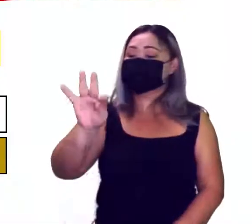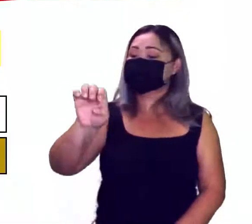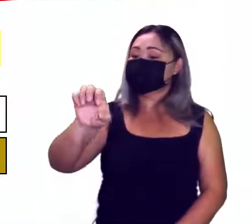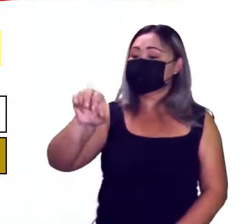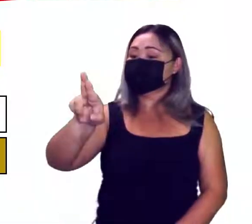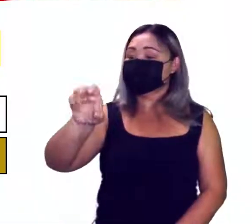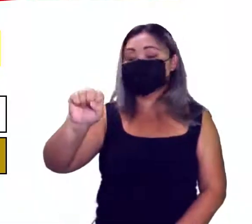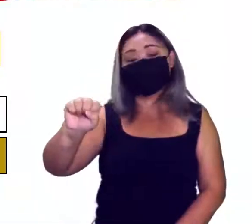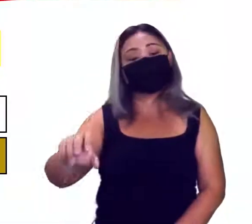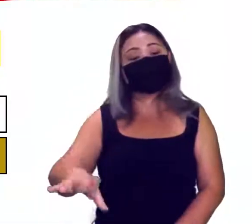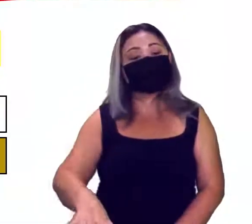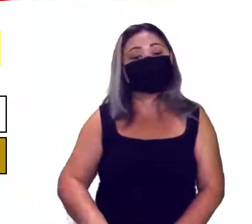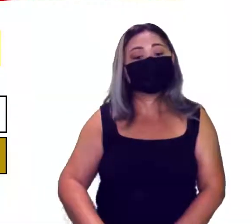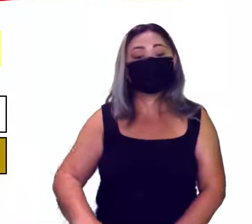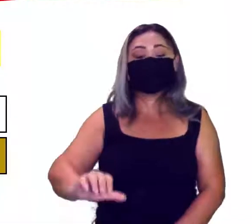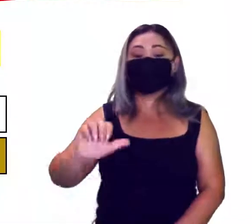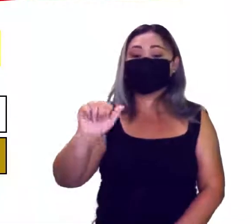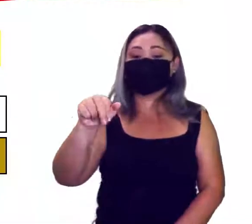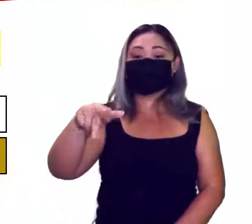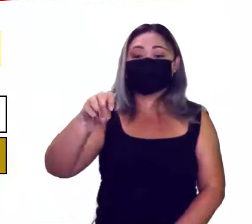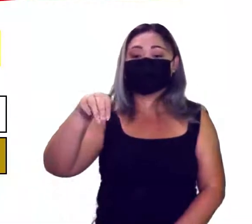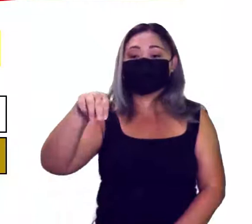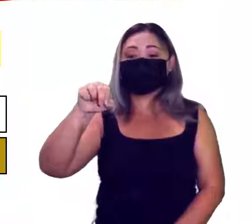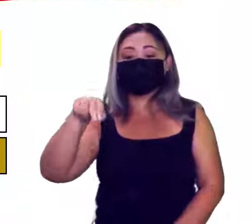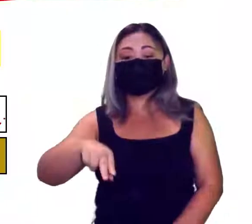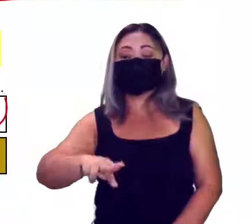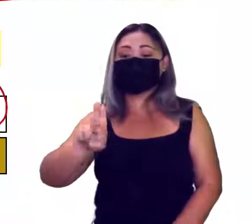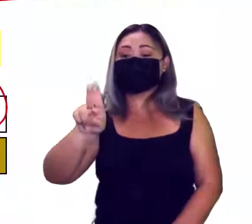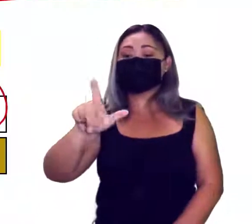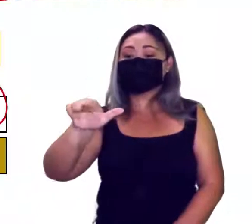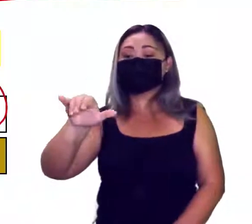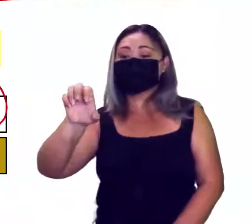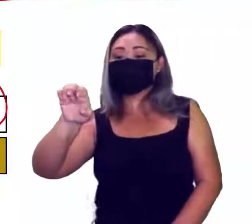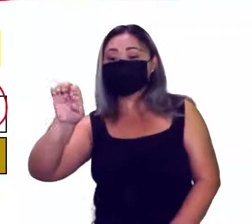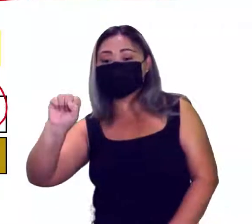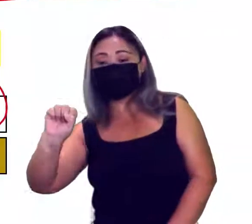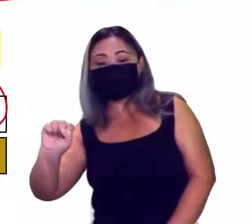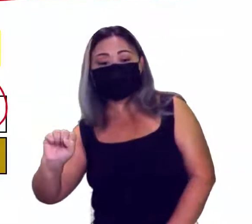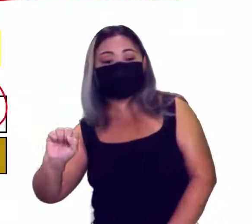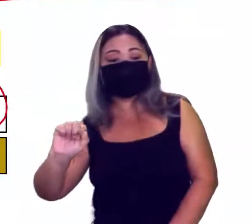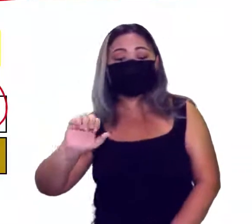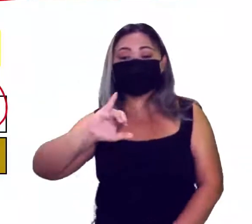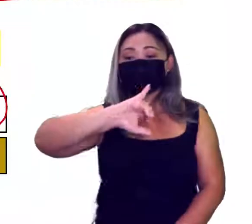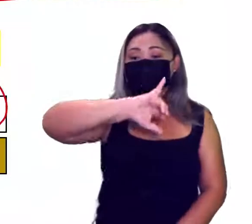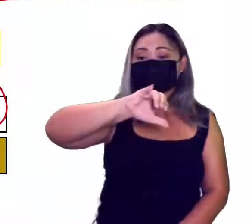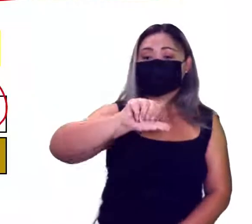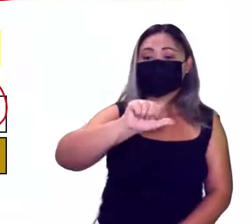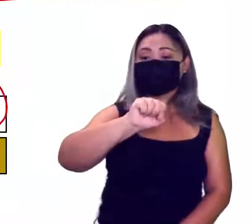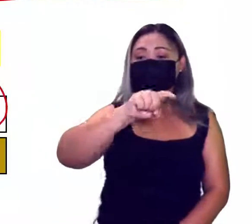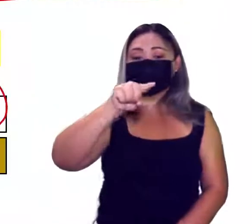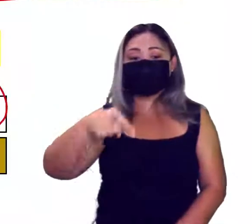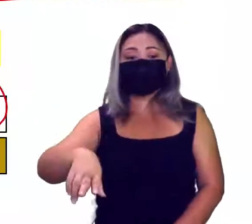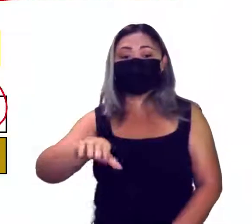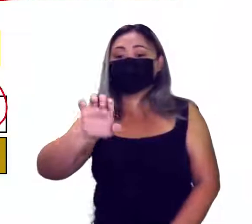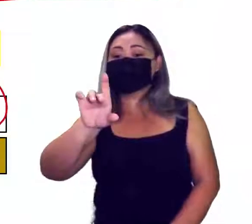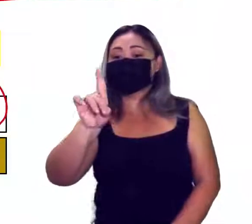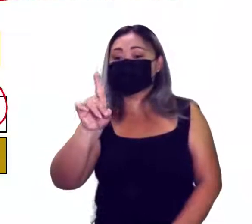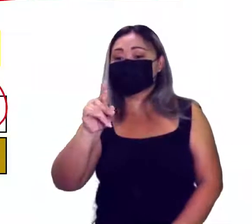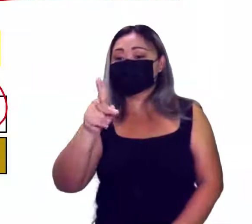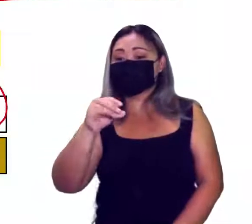Teseu, Agamenon, Ulisses, Jasão, Édipo,